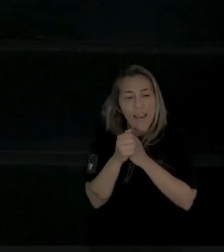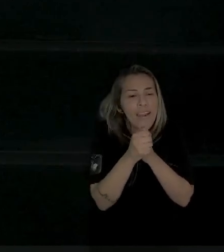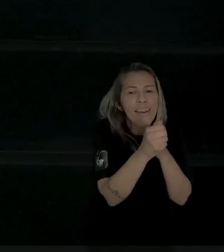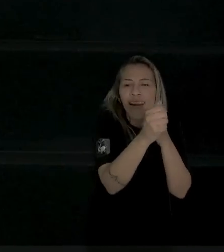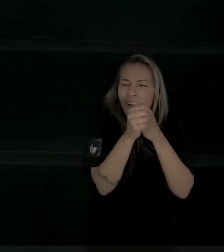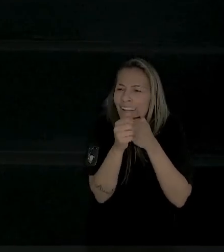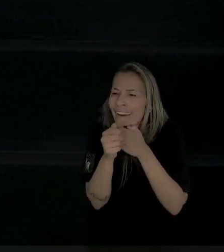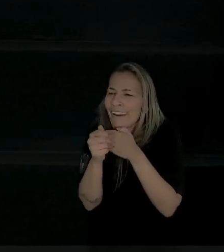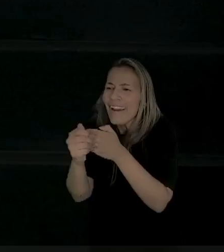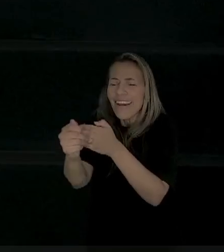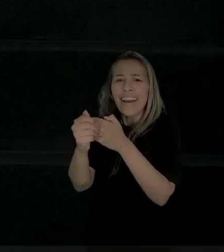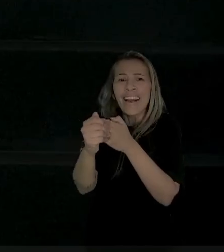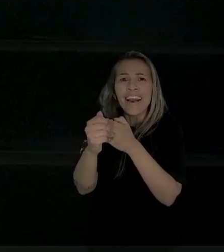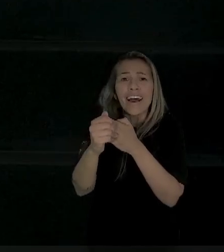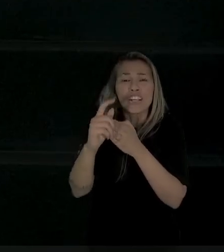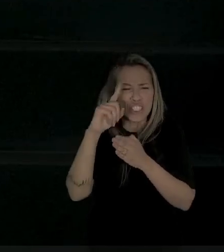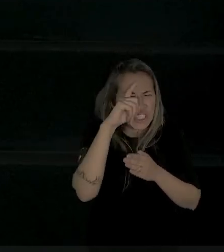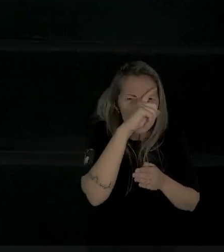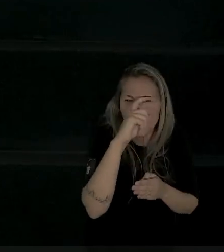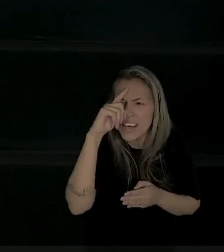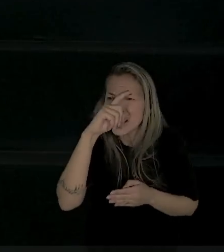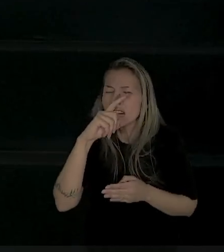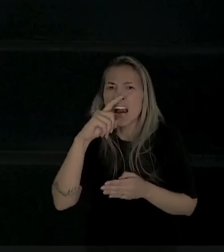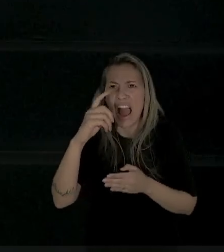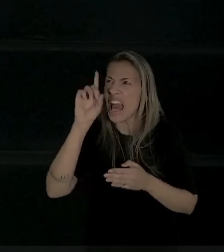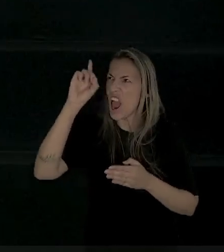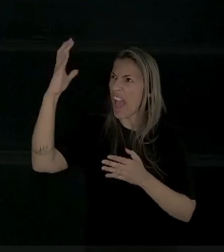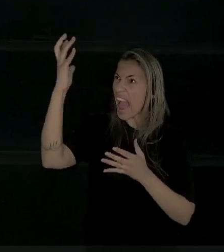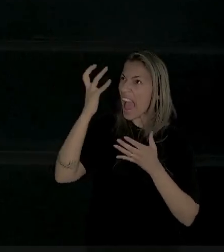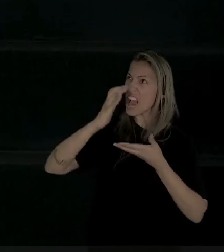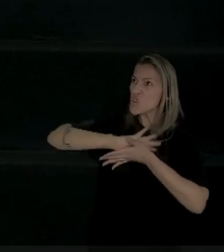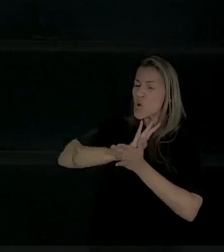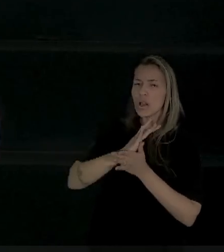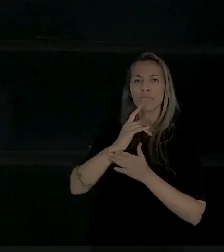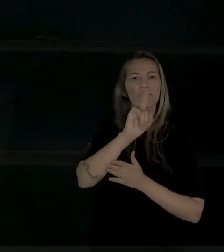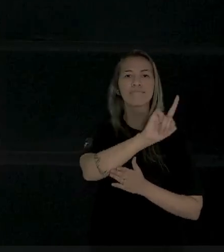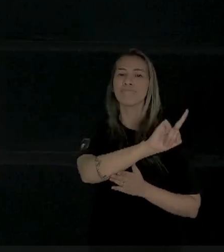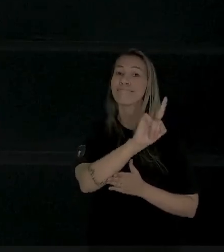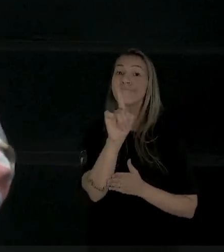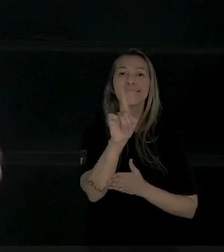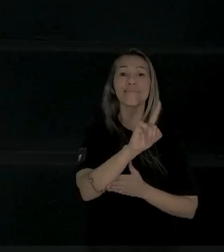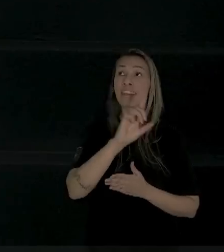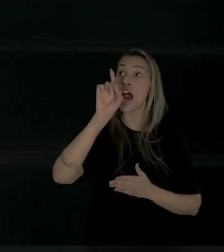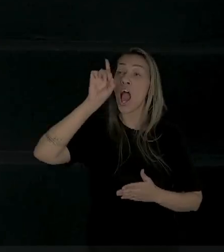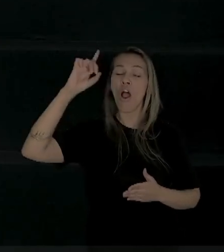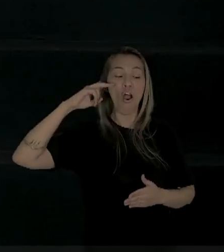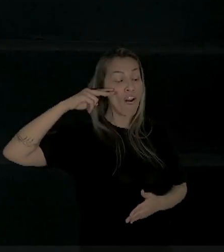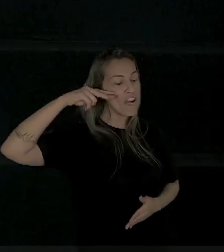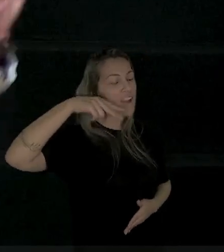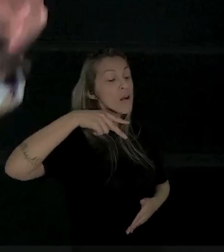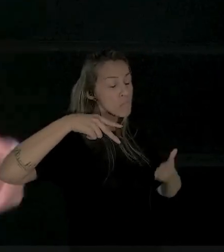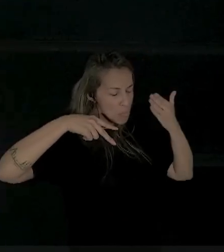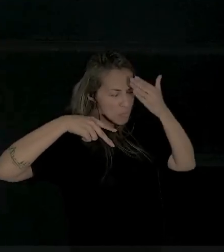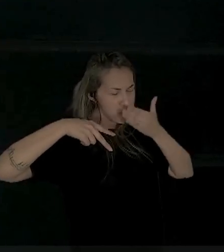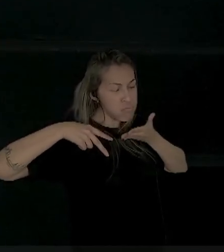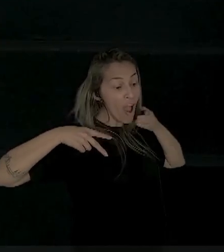não porque Ele quer nos destruir, mas a minha Bíblia diz que o Senhor prova aquele que Ele ama. E tem muita